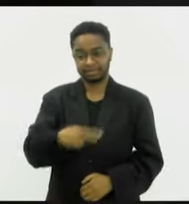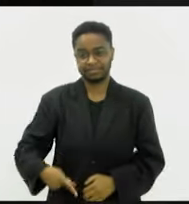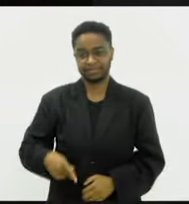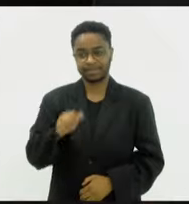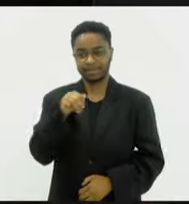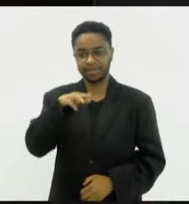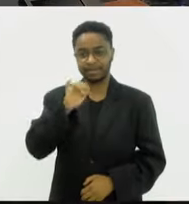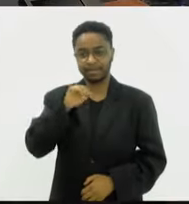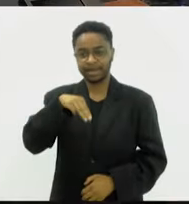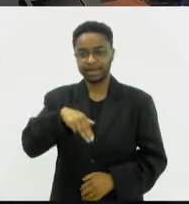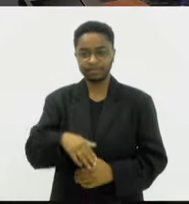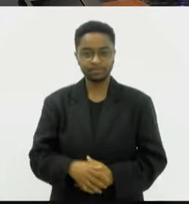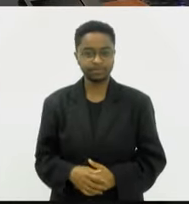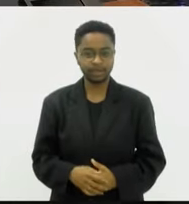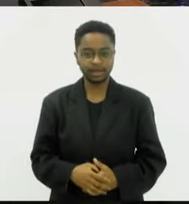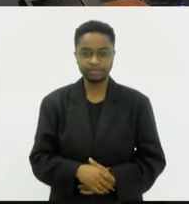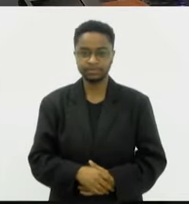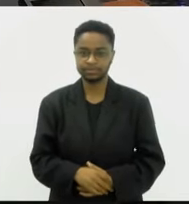Amorim.